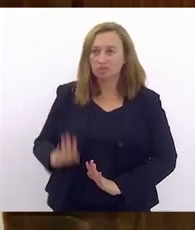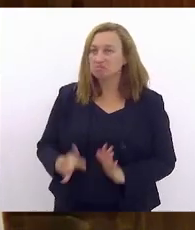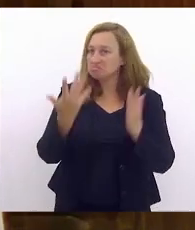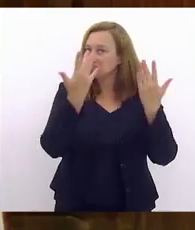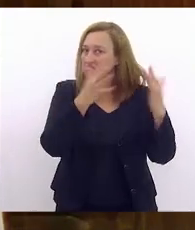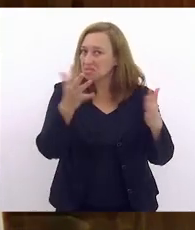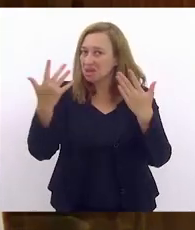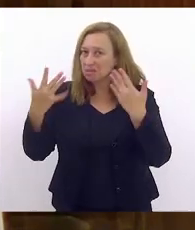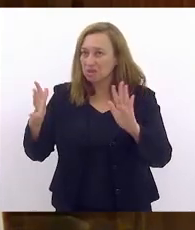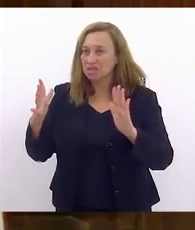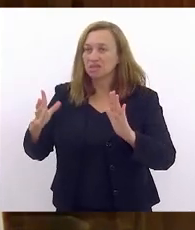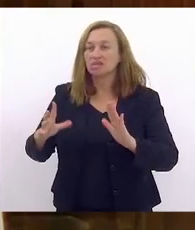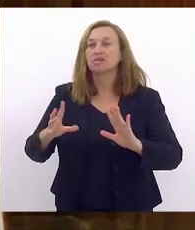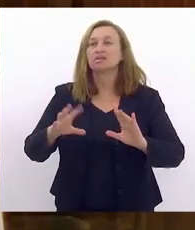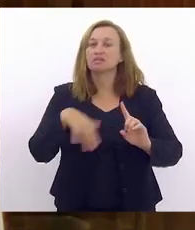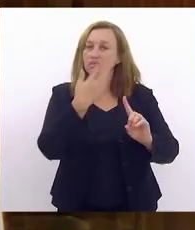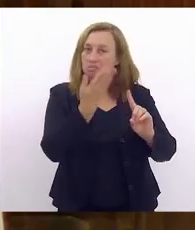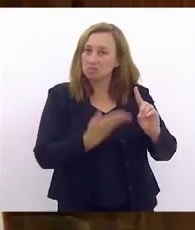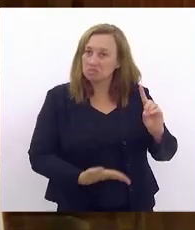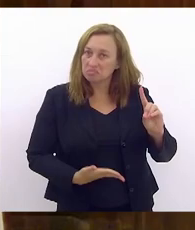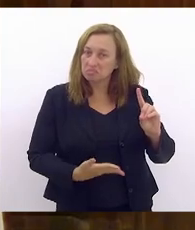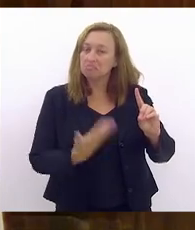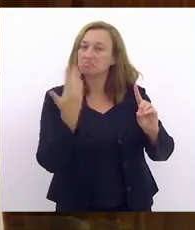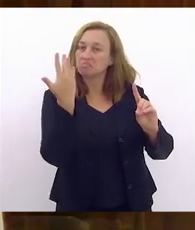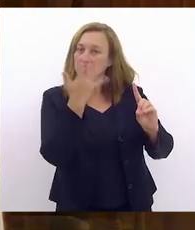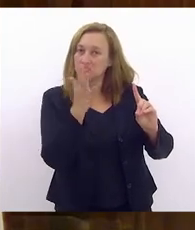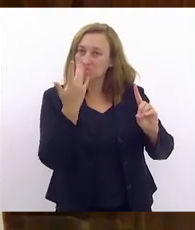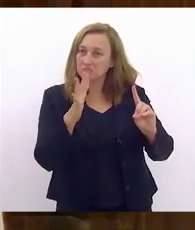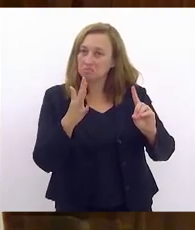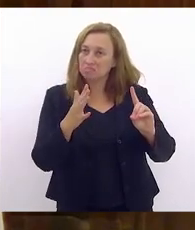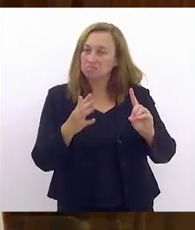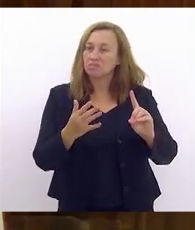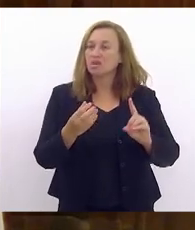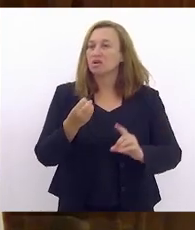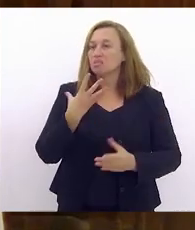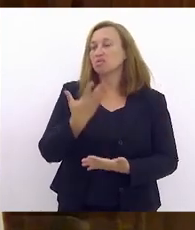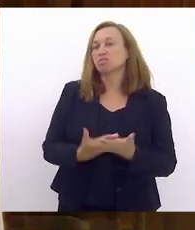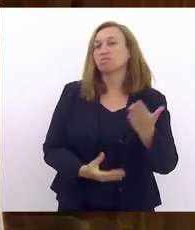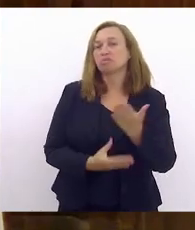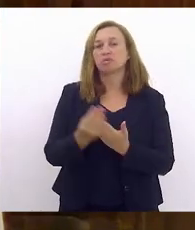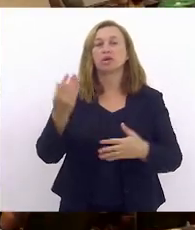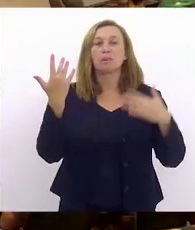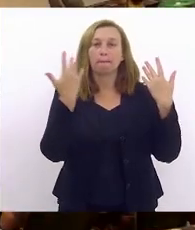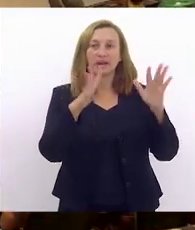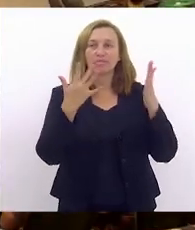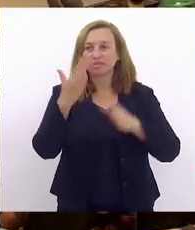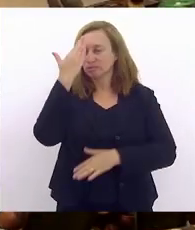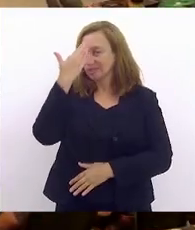honraria, ela é válida e com certeza estará em boas mãos. Parabéns e muito obrigado.